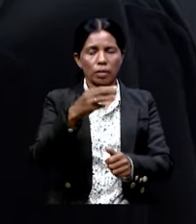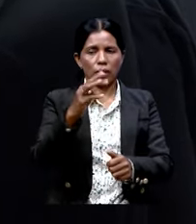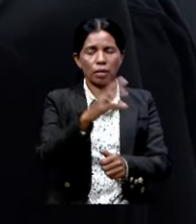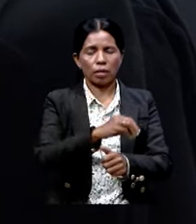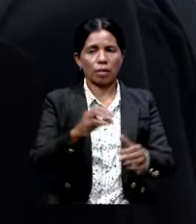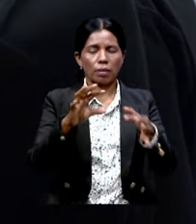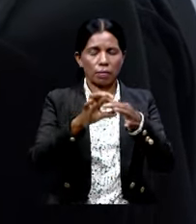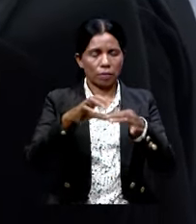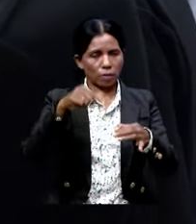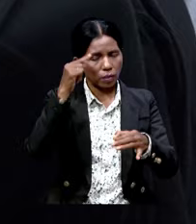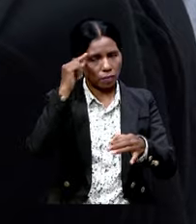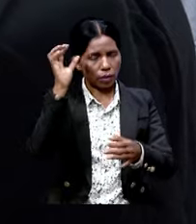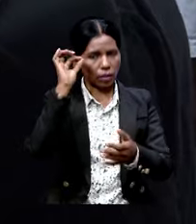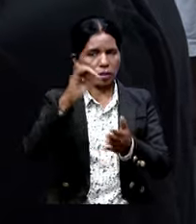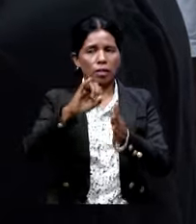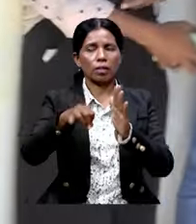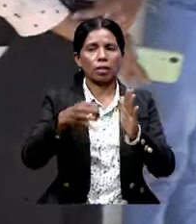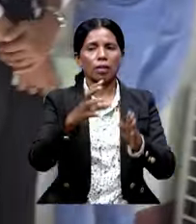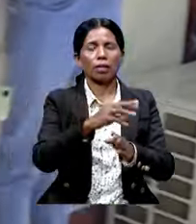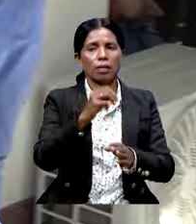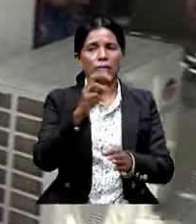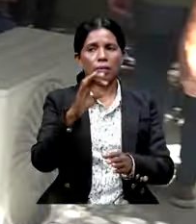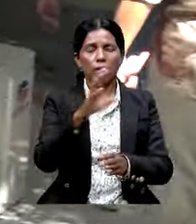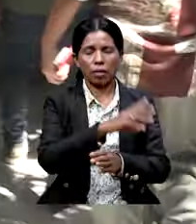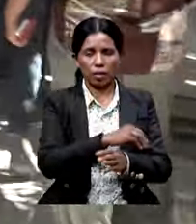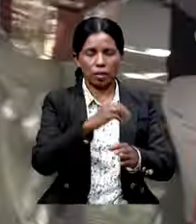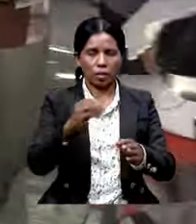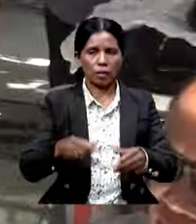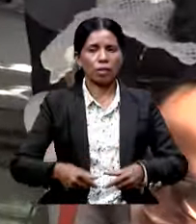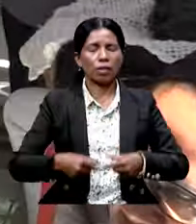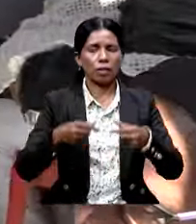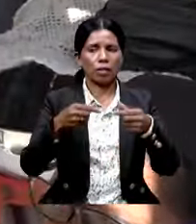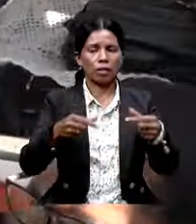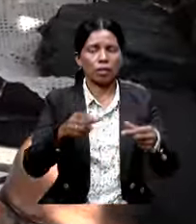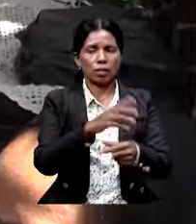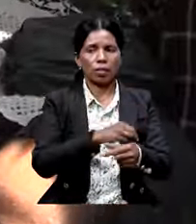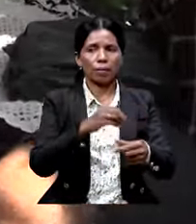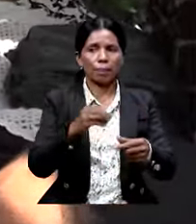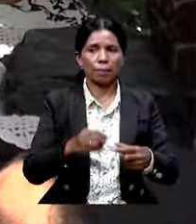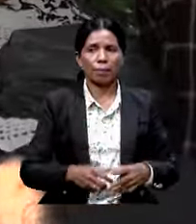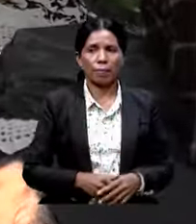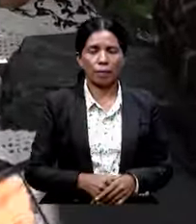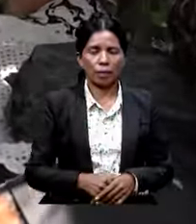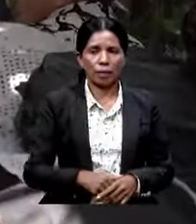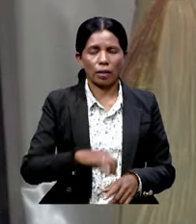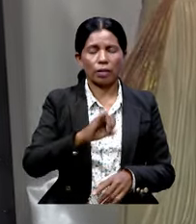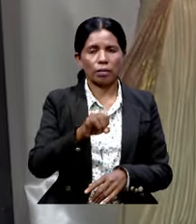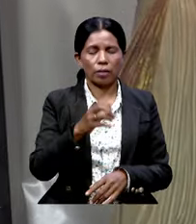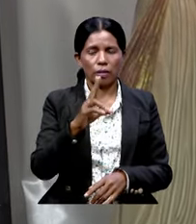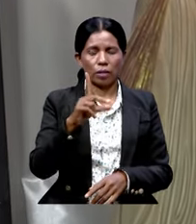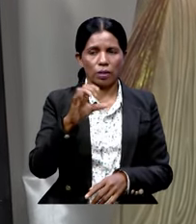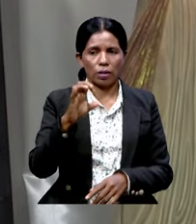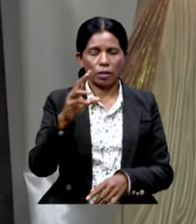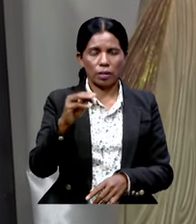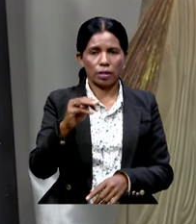no secretário-geral Fretilin Maria Alcatiri, presta homenagem em Bas Saudoso. Júlio Sarmento da Costa,